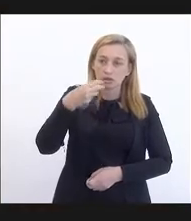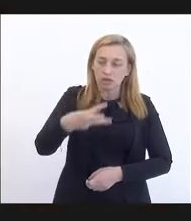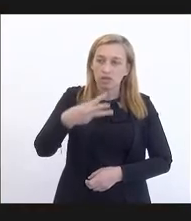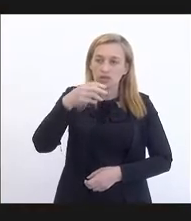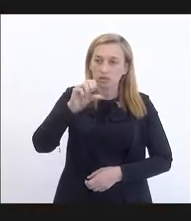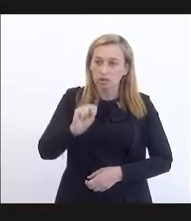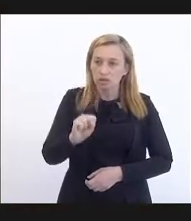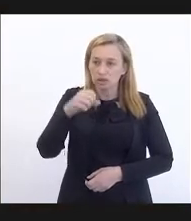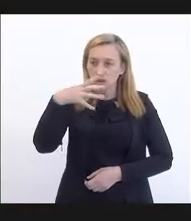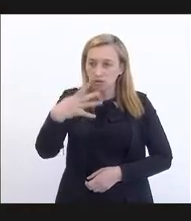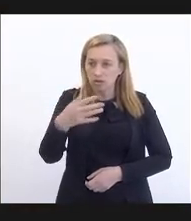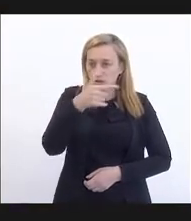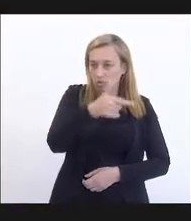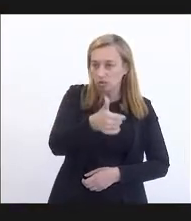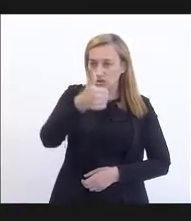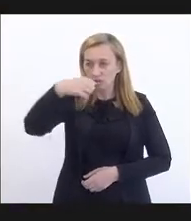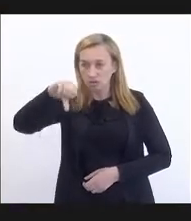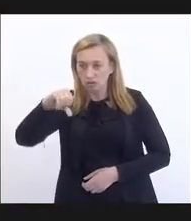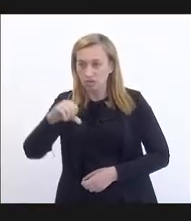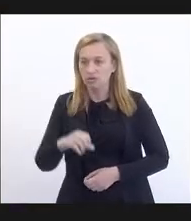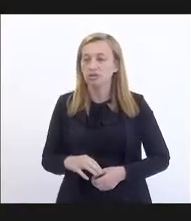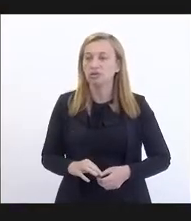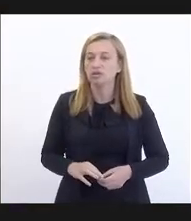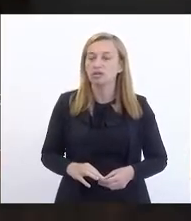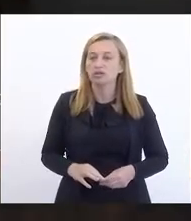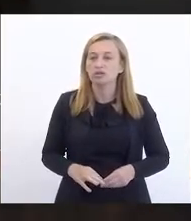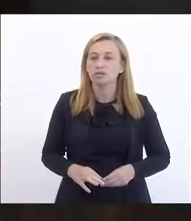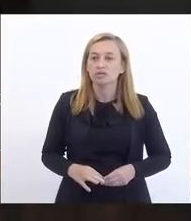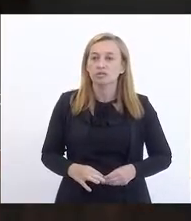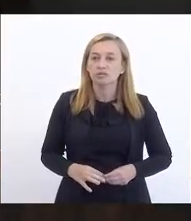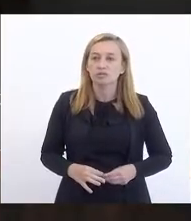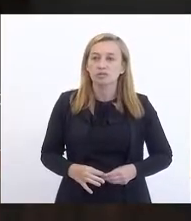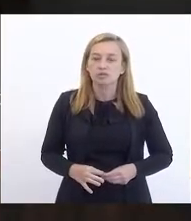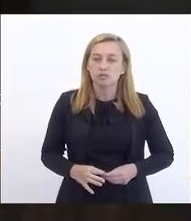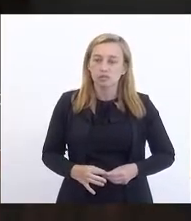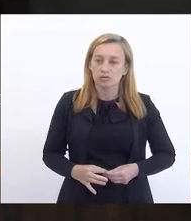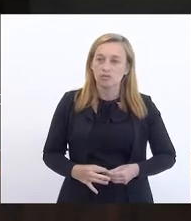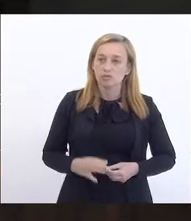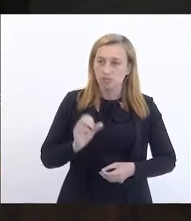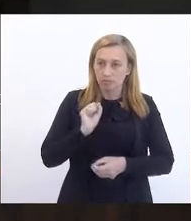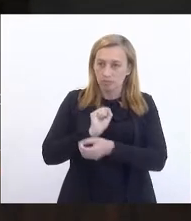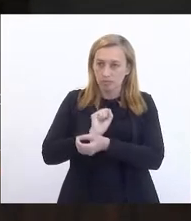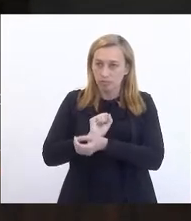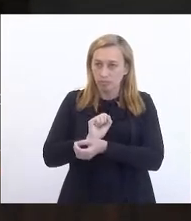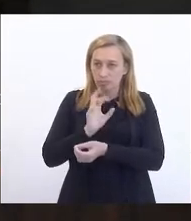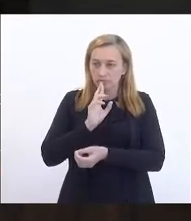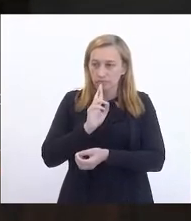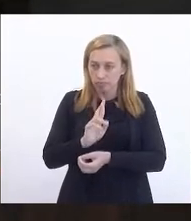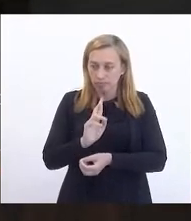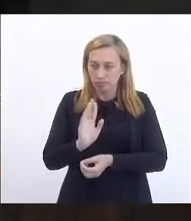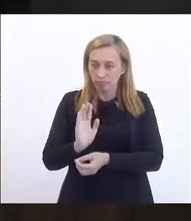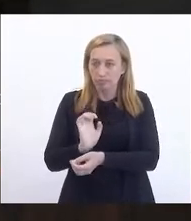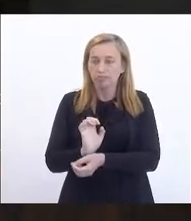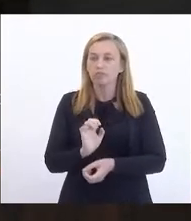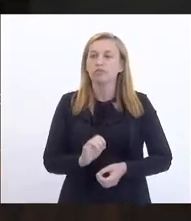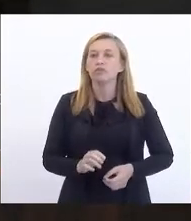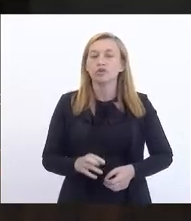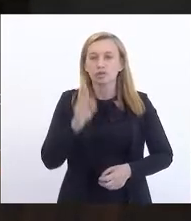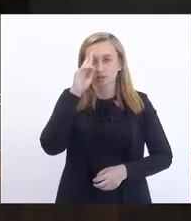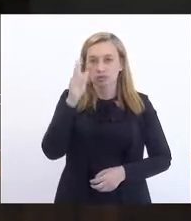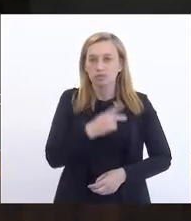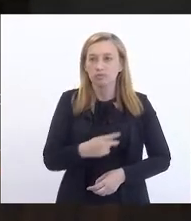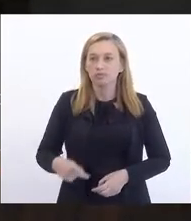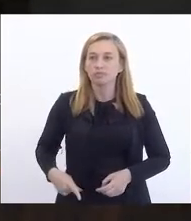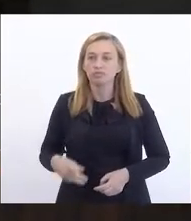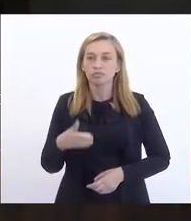1384 de 2019. Já, já, digo a Vossa Excelência. Digo a Vossa Excelência. Senhor presidente, deputado